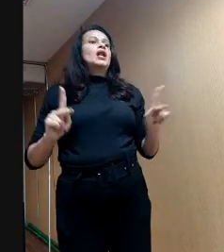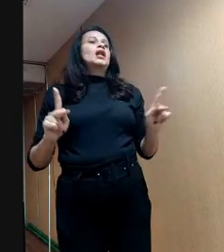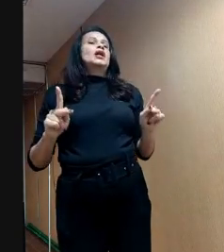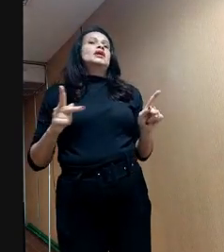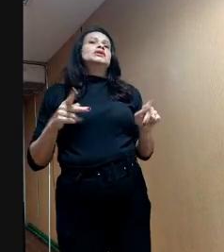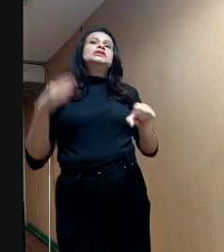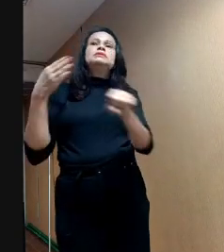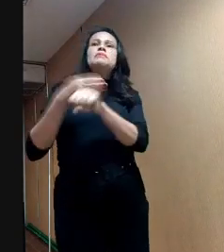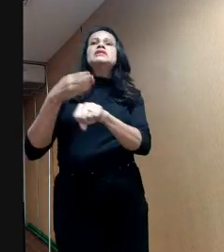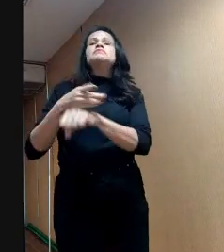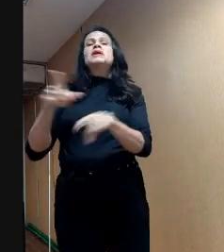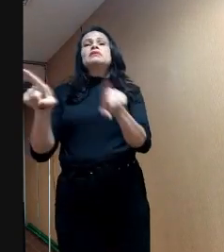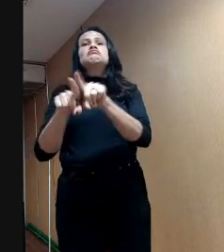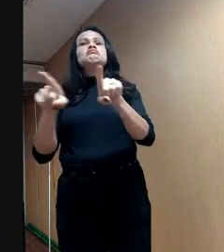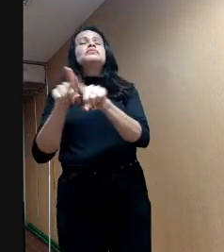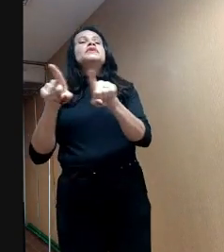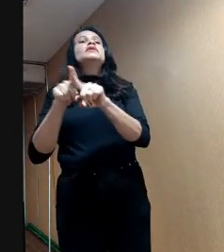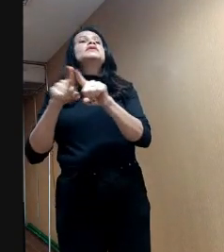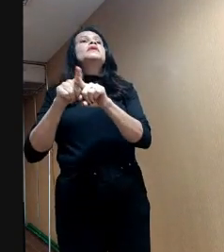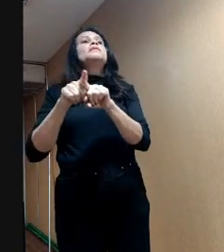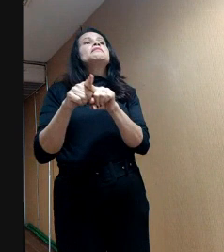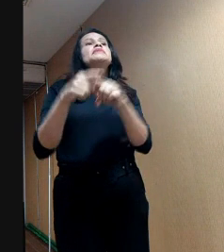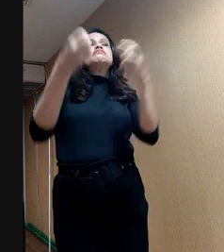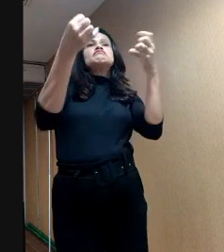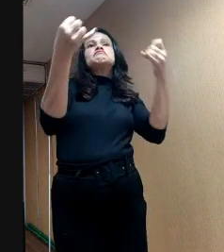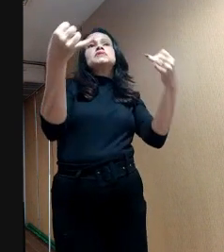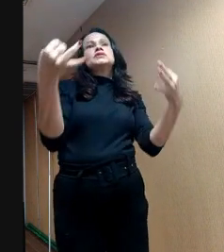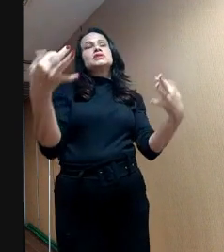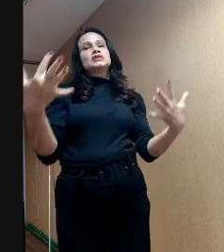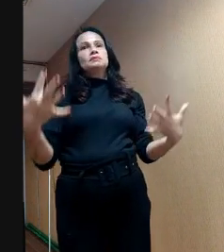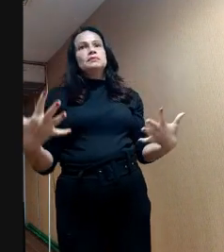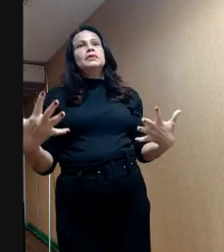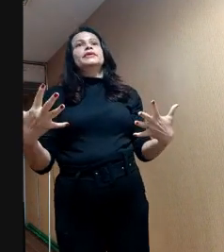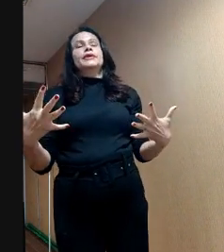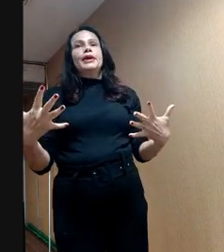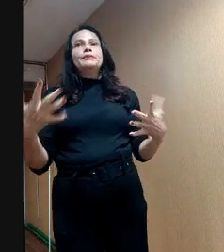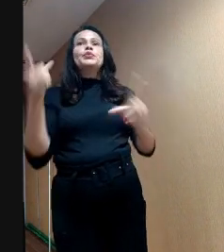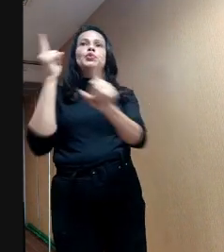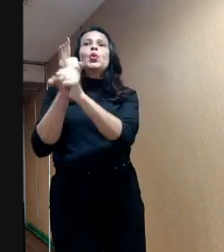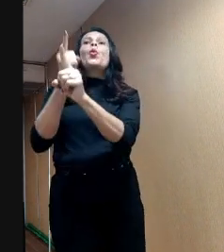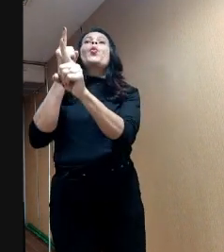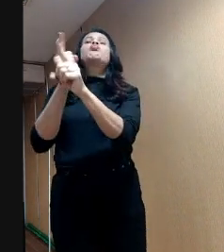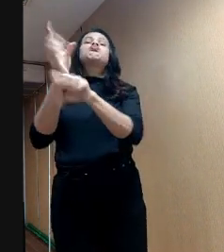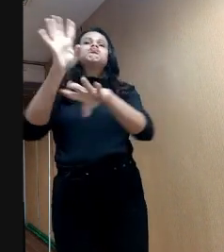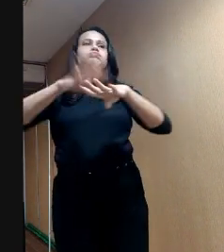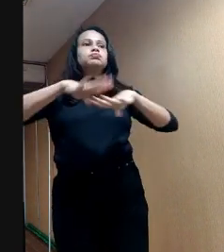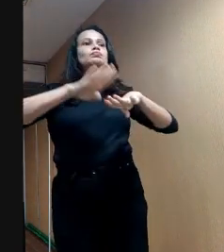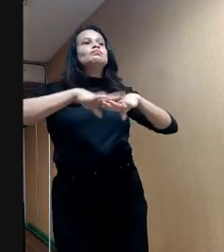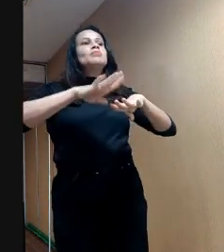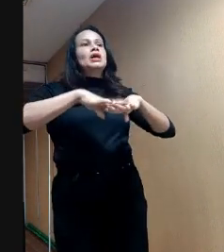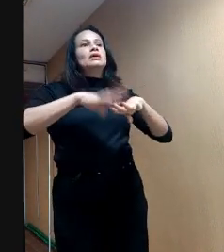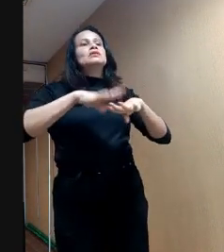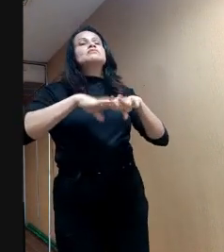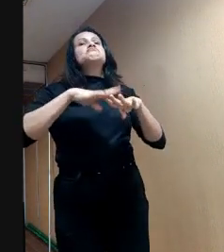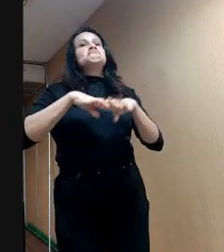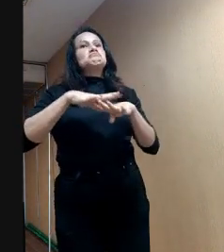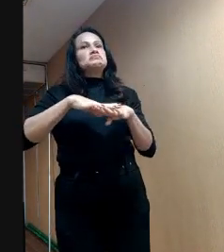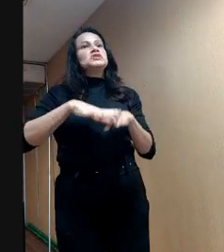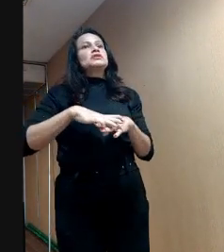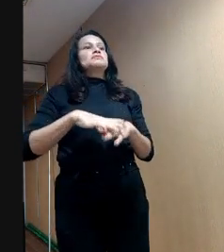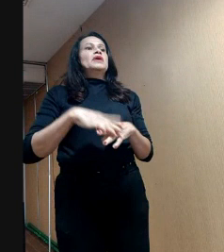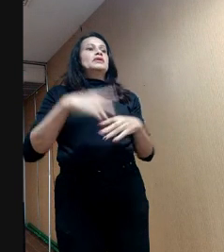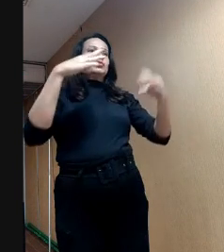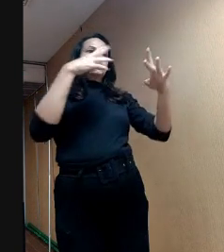testemunhar mais uma realização do encontro de matemática do campus Pesqueira. Então, parabéns a